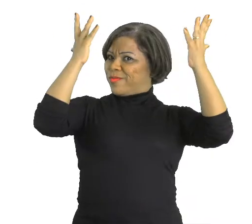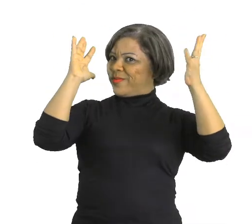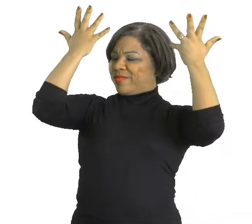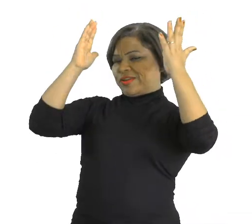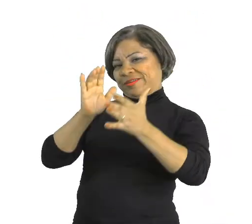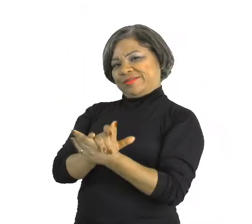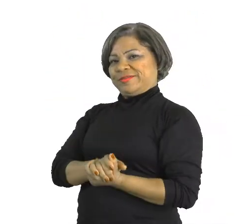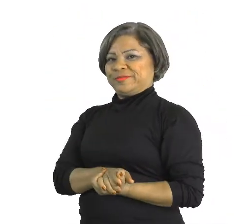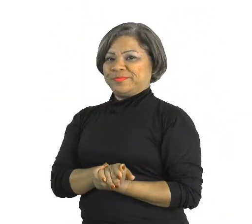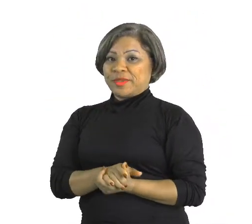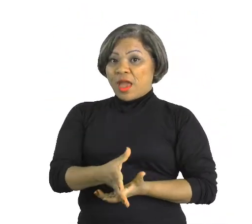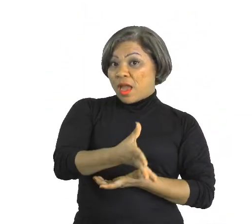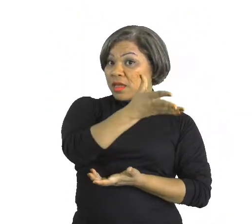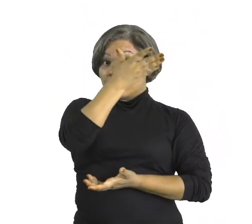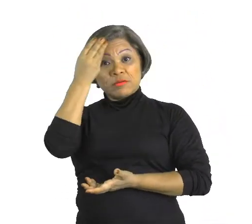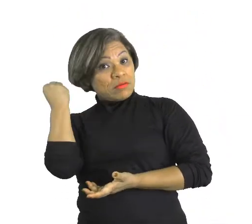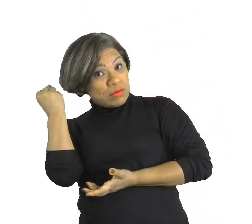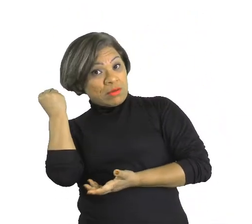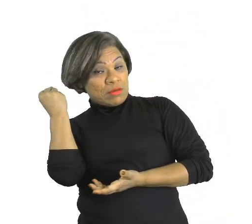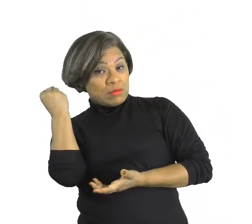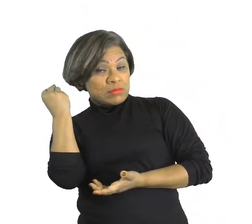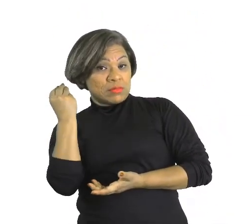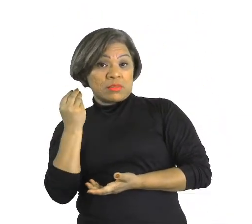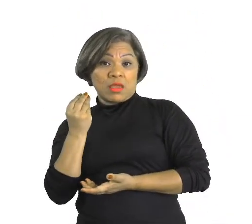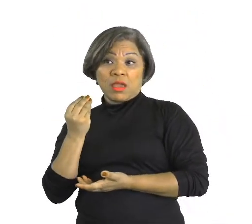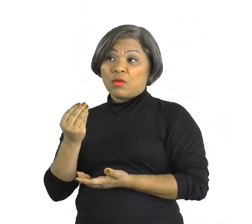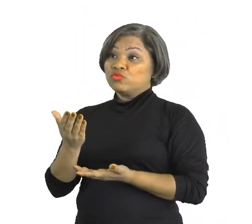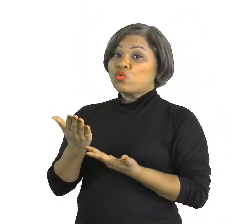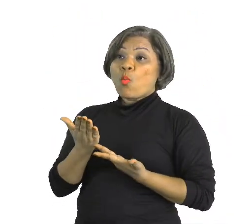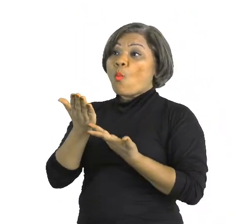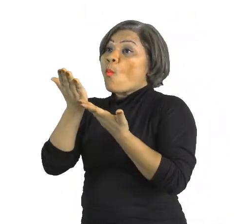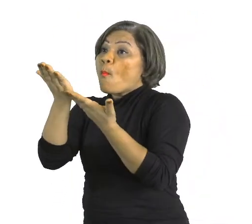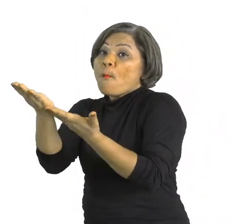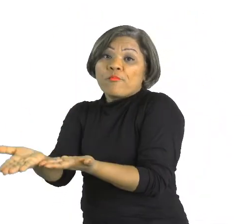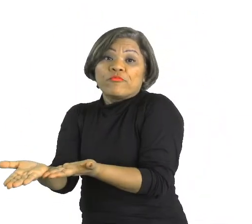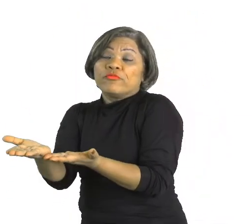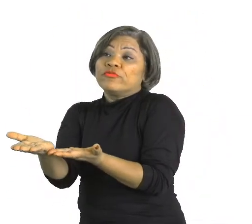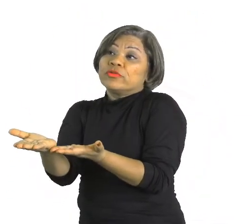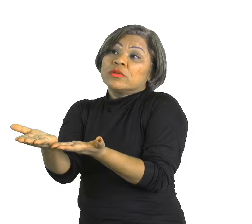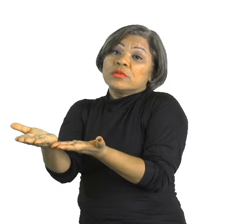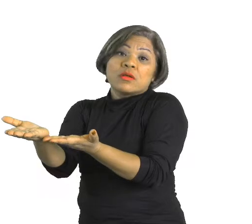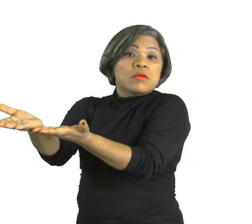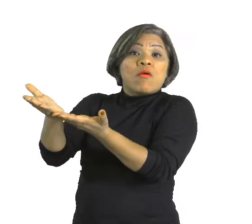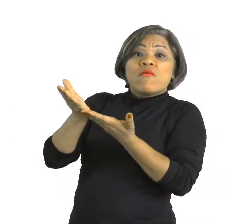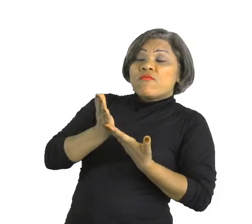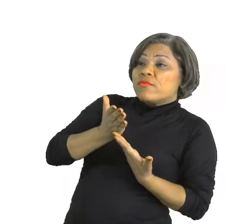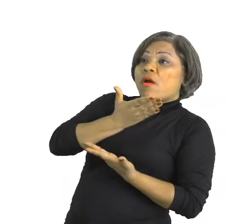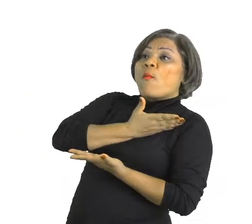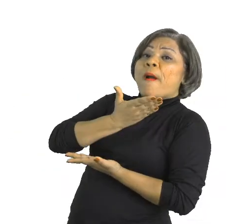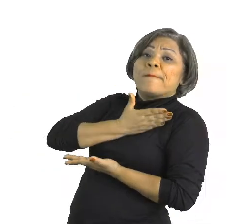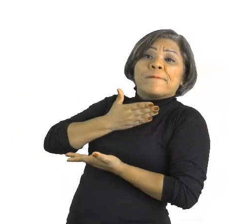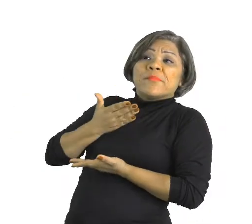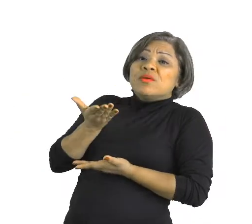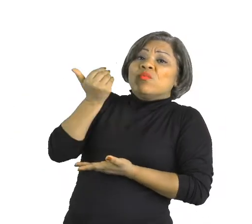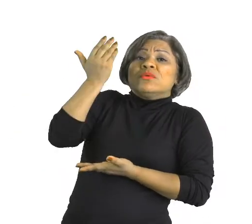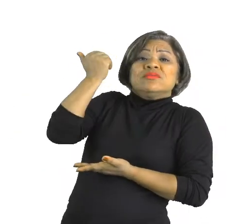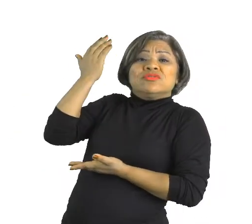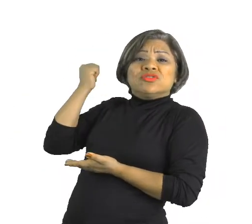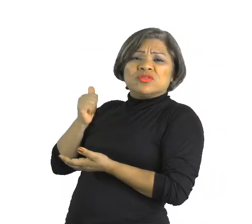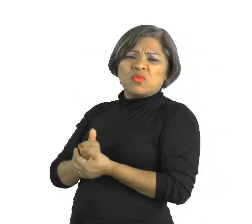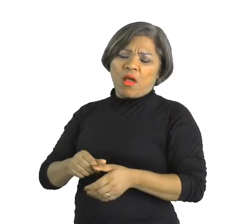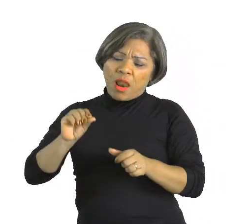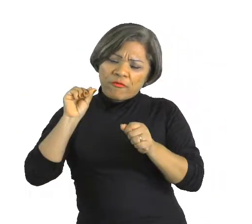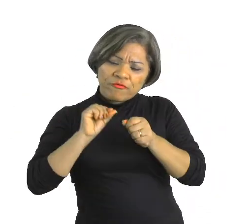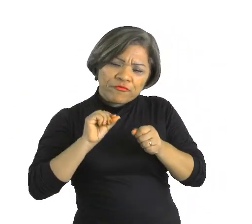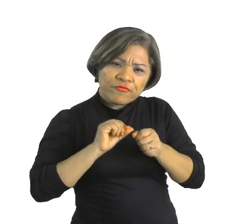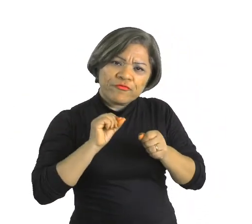de convidar seus amigos antigos. Ela fez um enorme bolo duplo de chocolate e